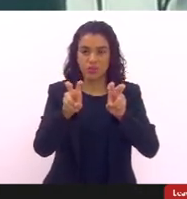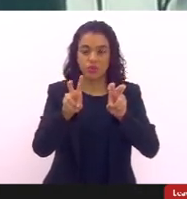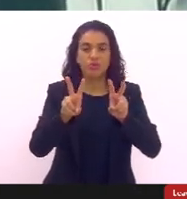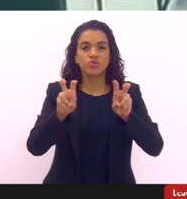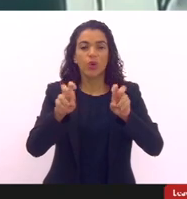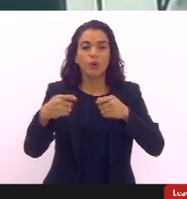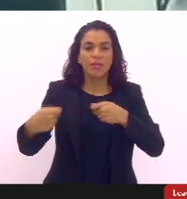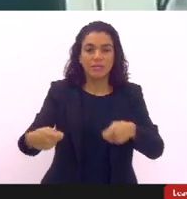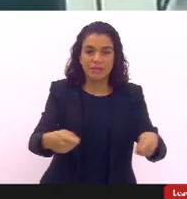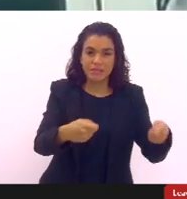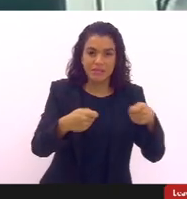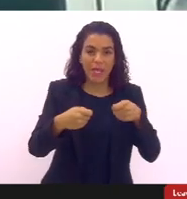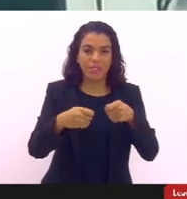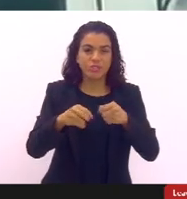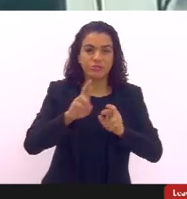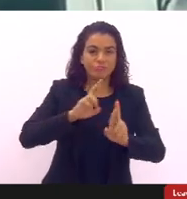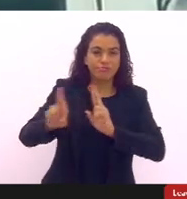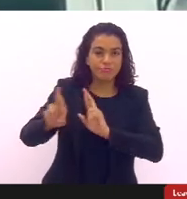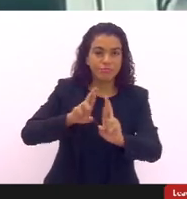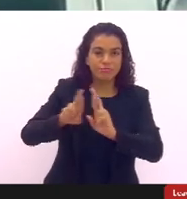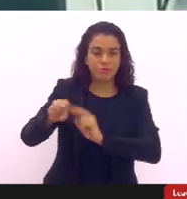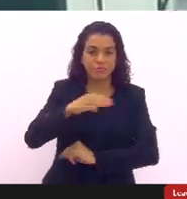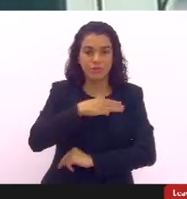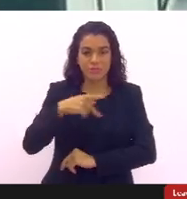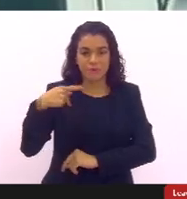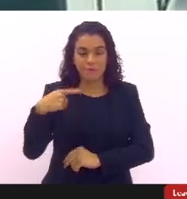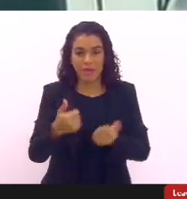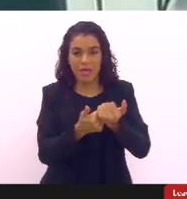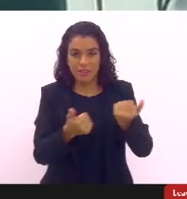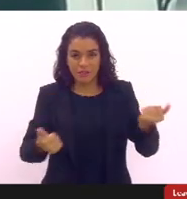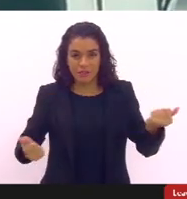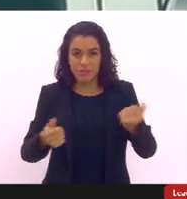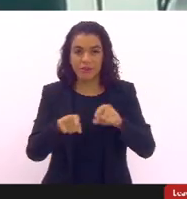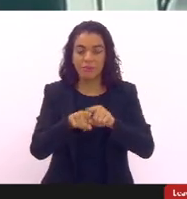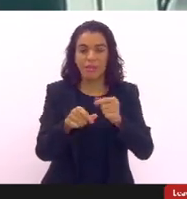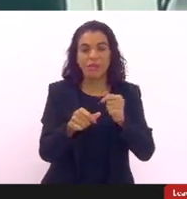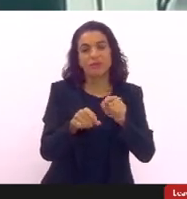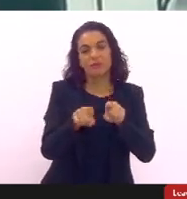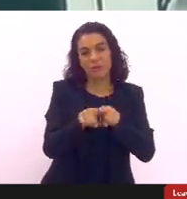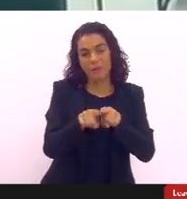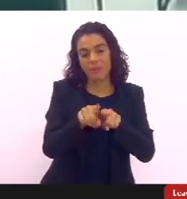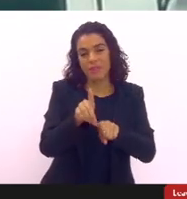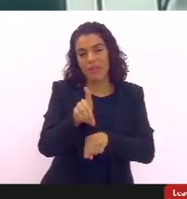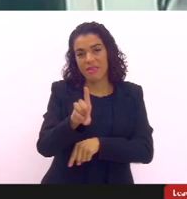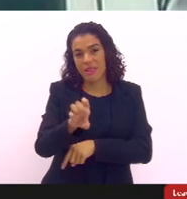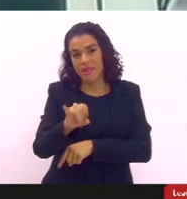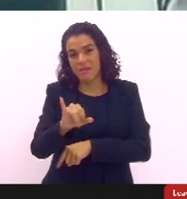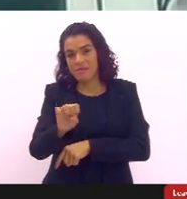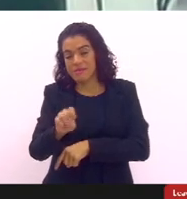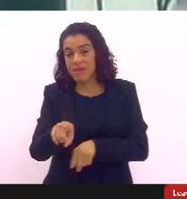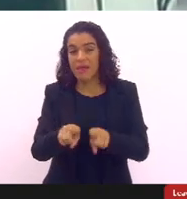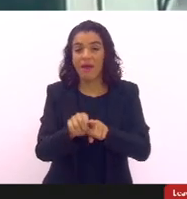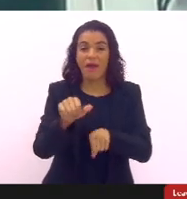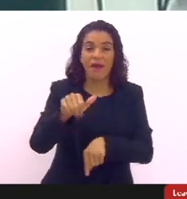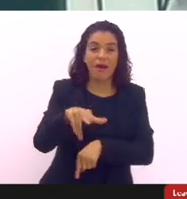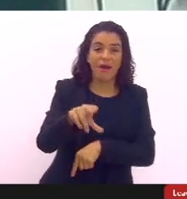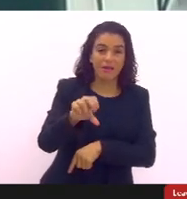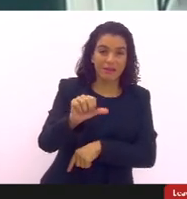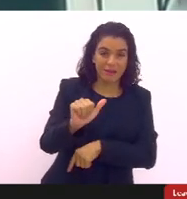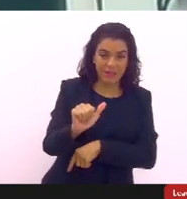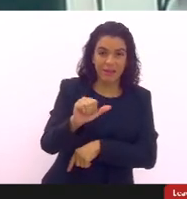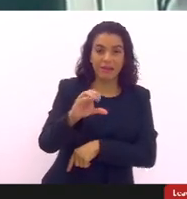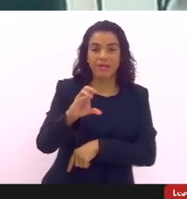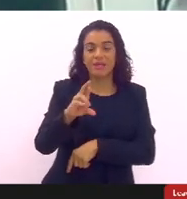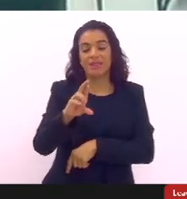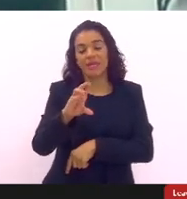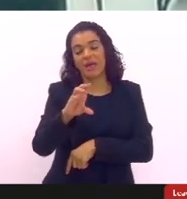demandas do Ministério Público. A Andréia, que é assessora da superintendência, da Deise. A Ana Cristina e a Priscila, que são